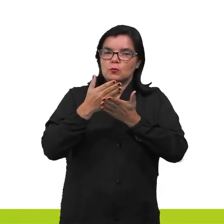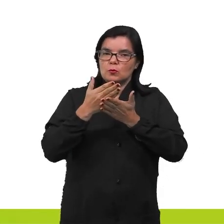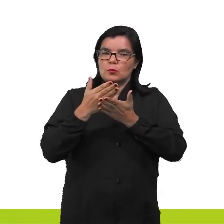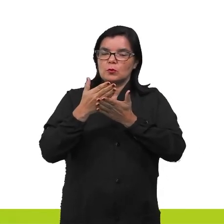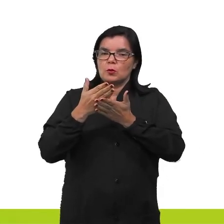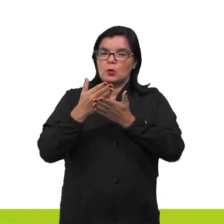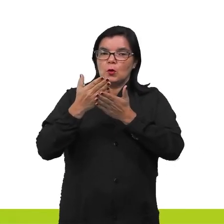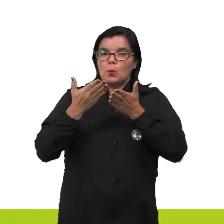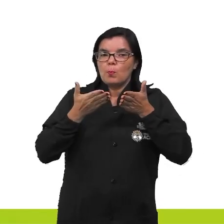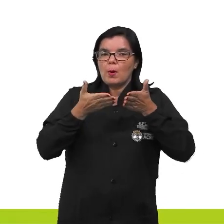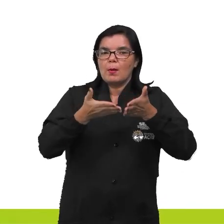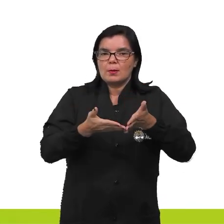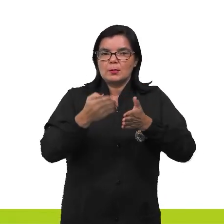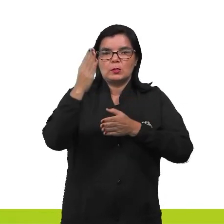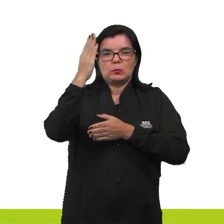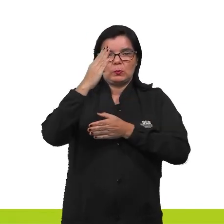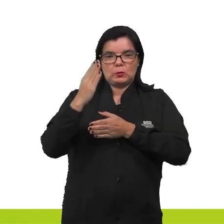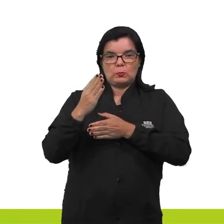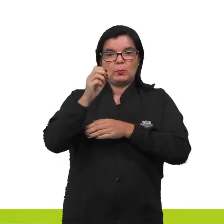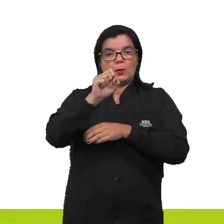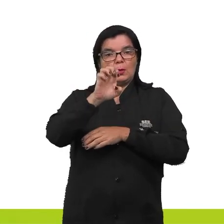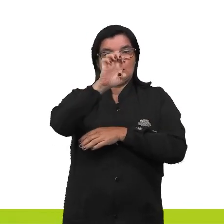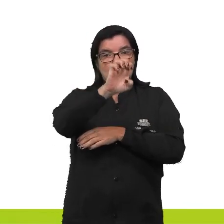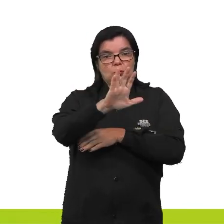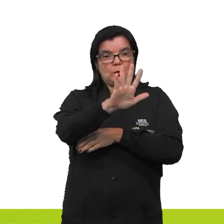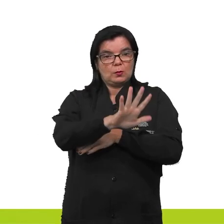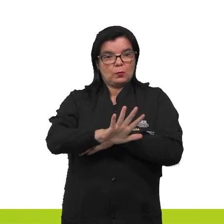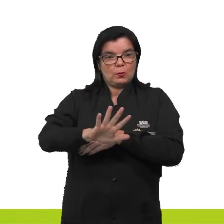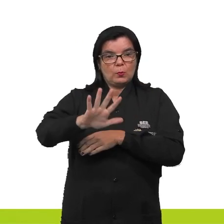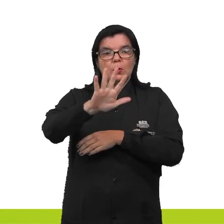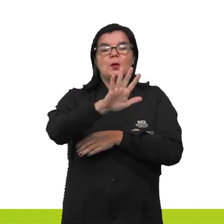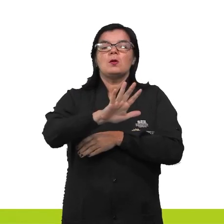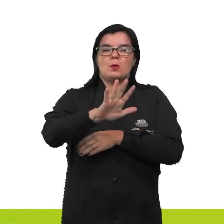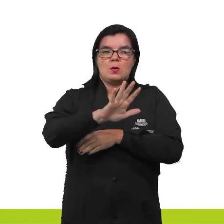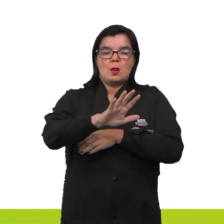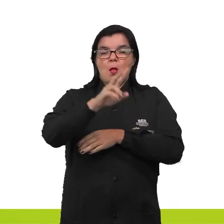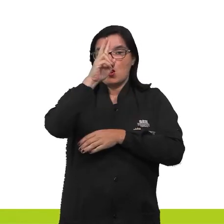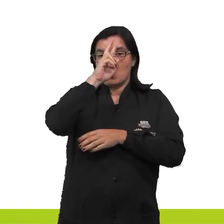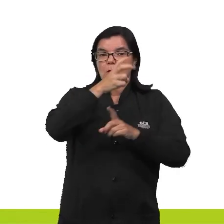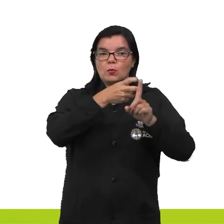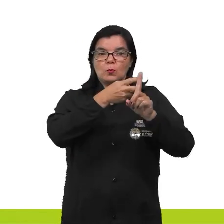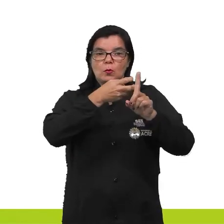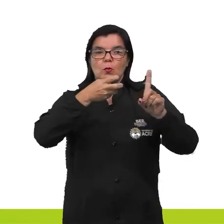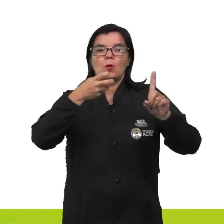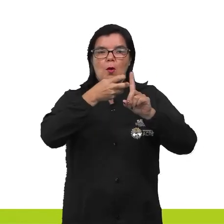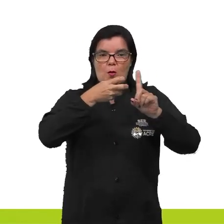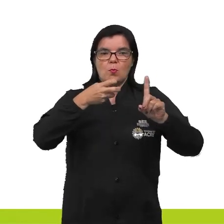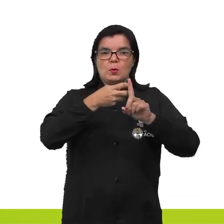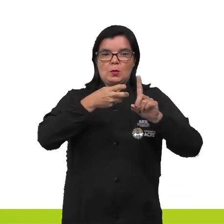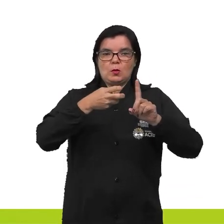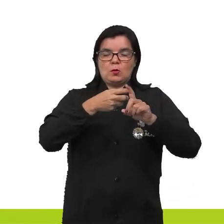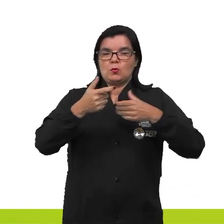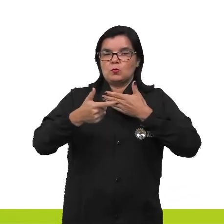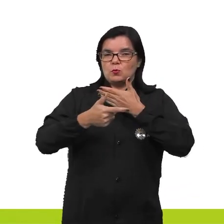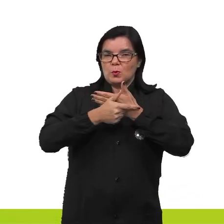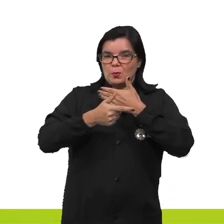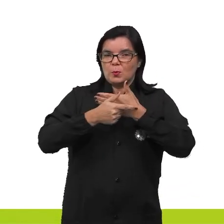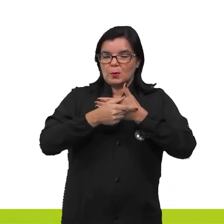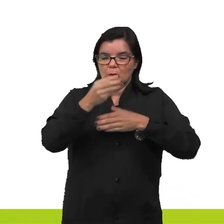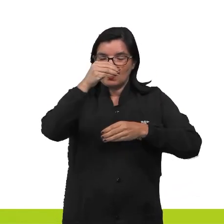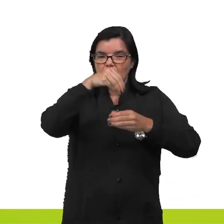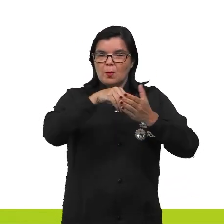do início da ocupação do Brasil pelos europeus, relegando o índio a um papel de coadjuvante